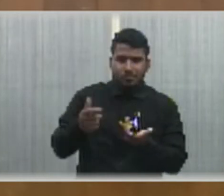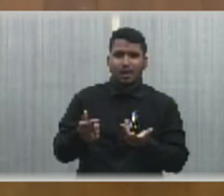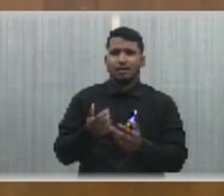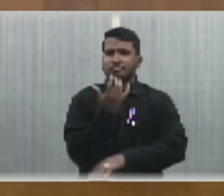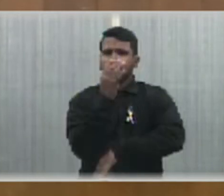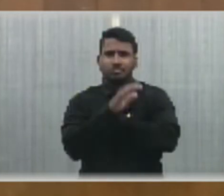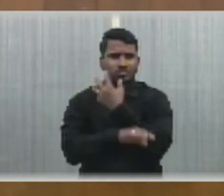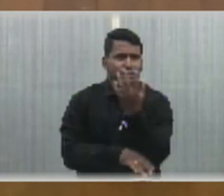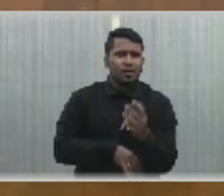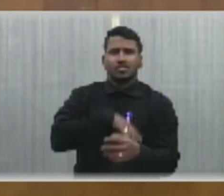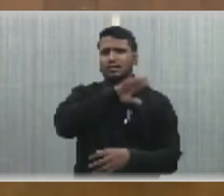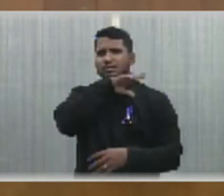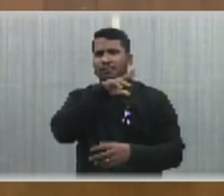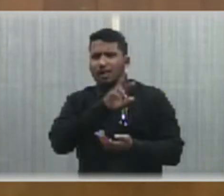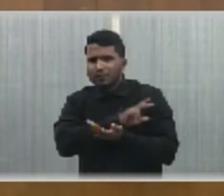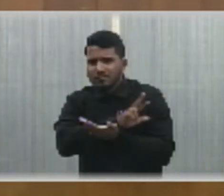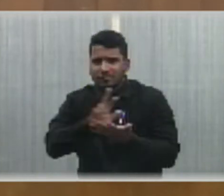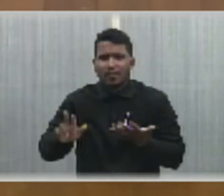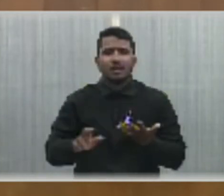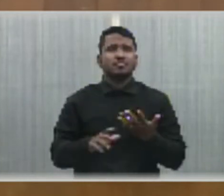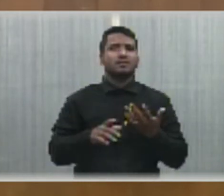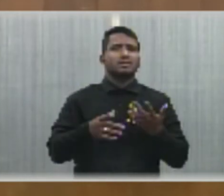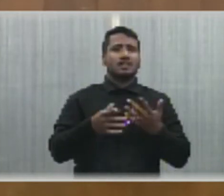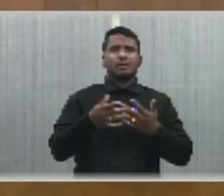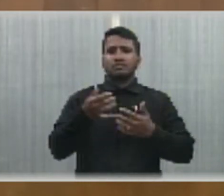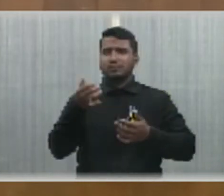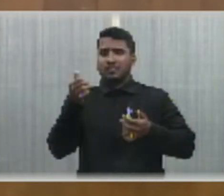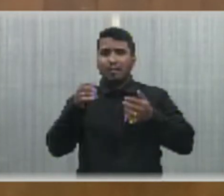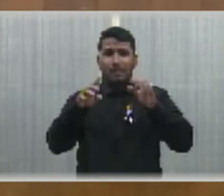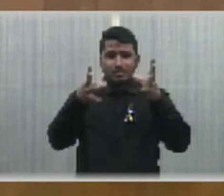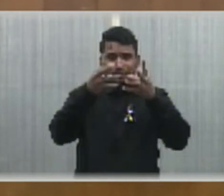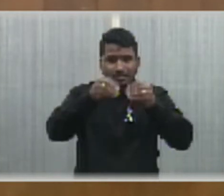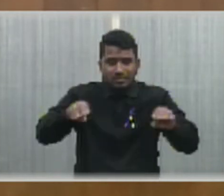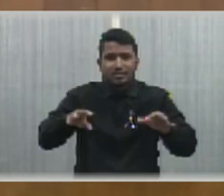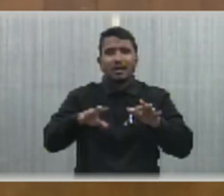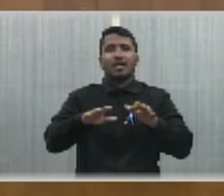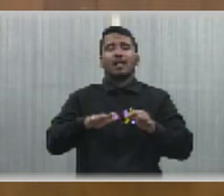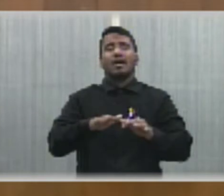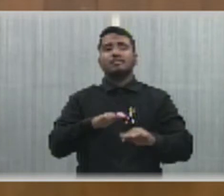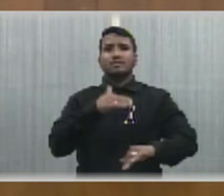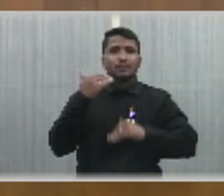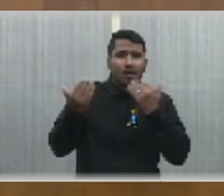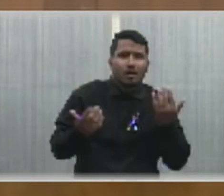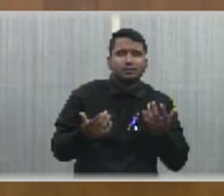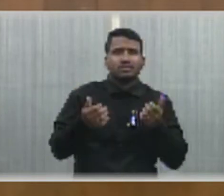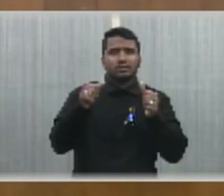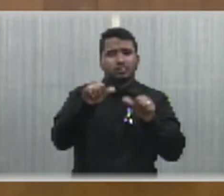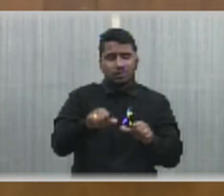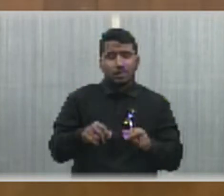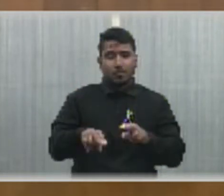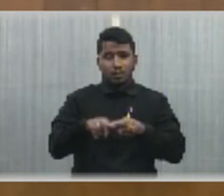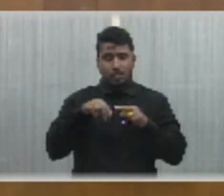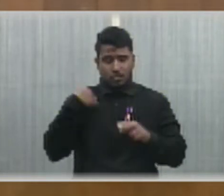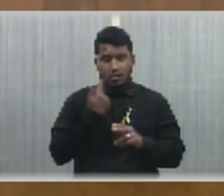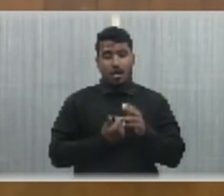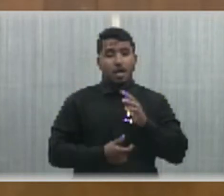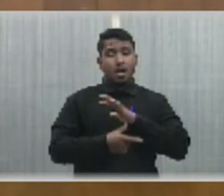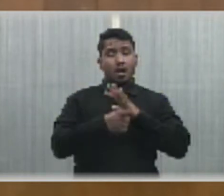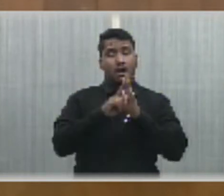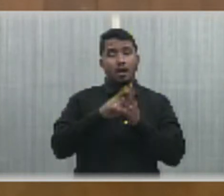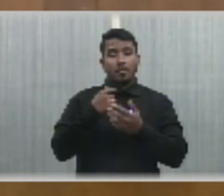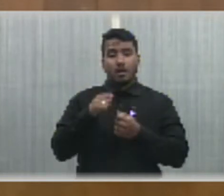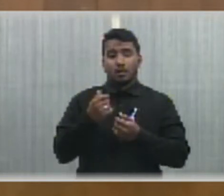à flora do nosso estado. E aí é necessário ter medidas de prevenção e também